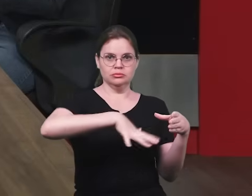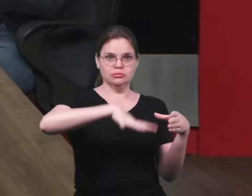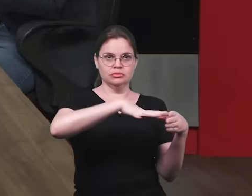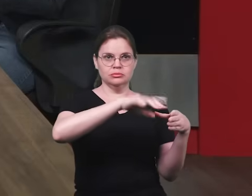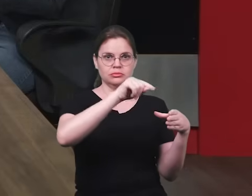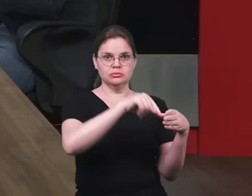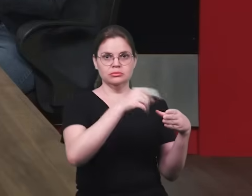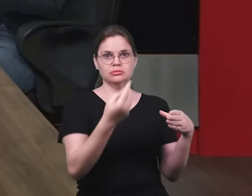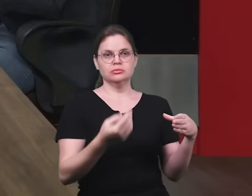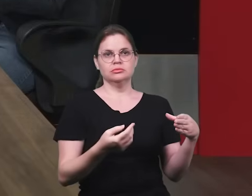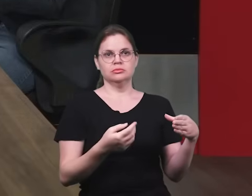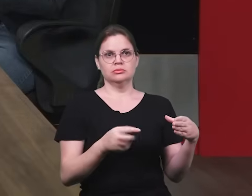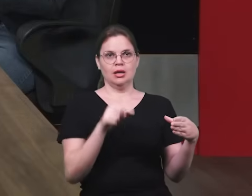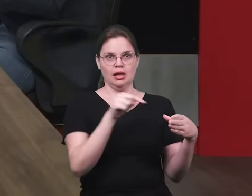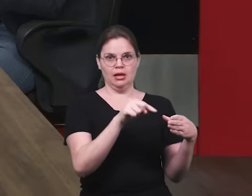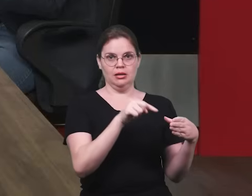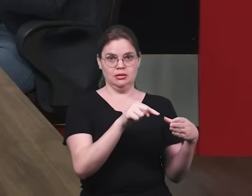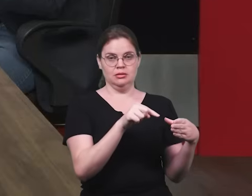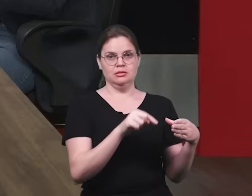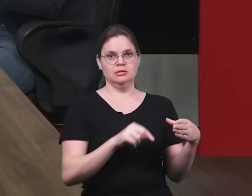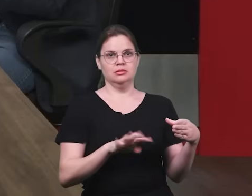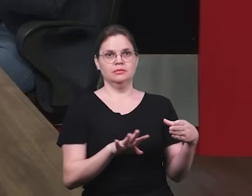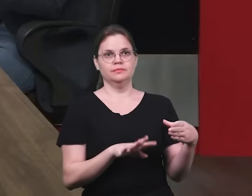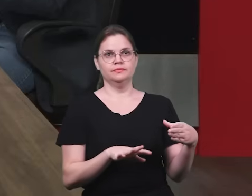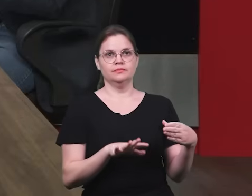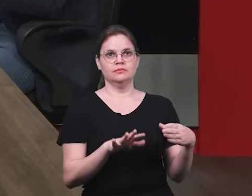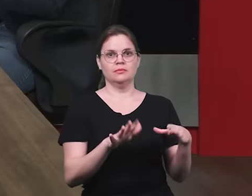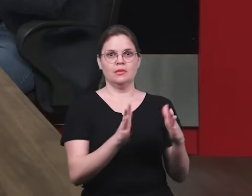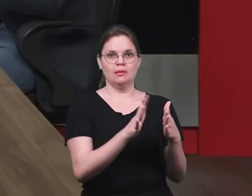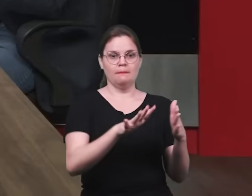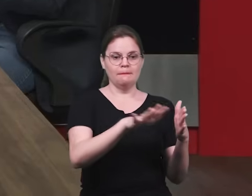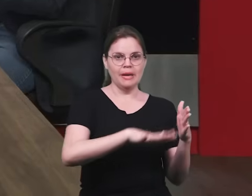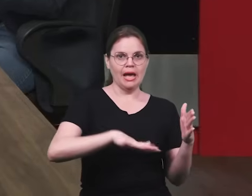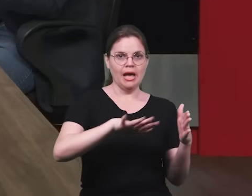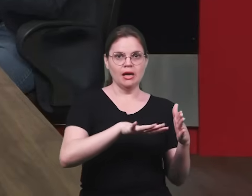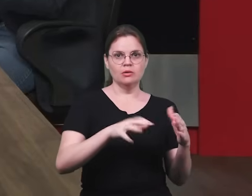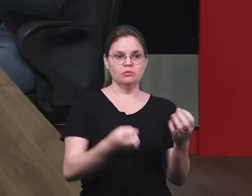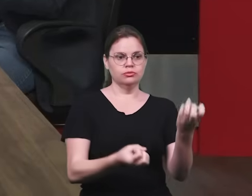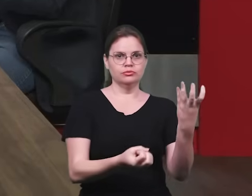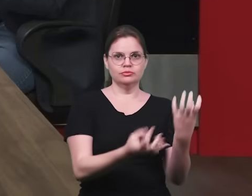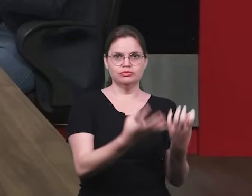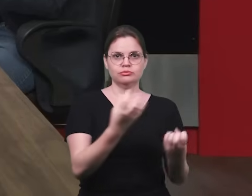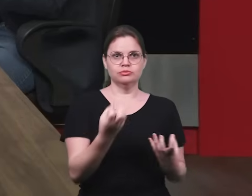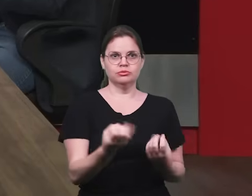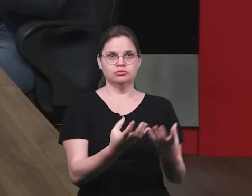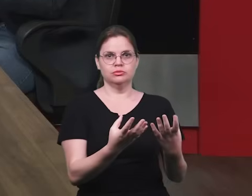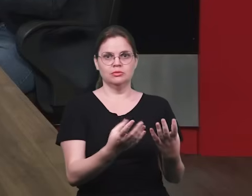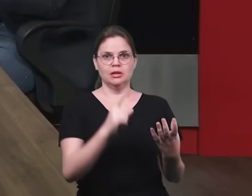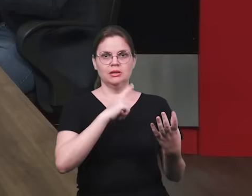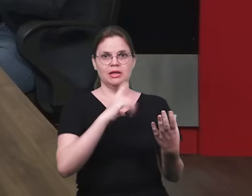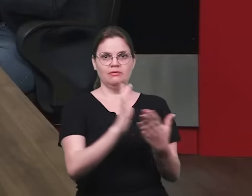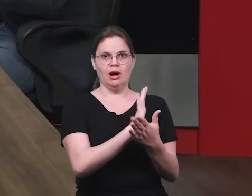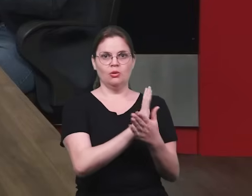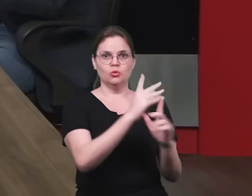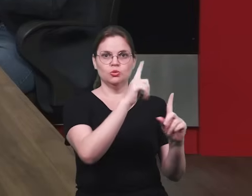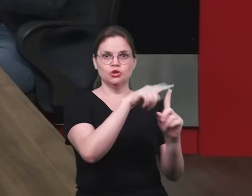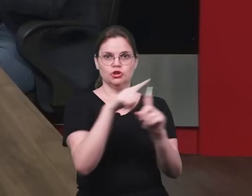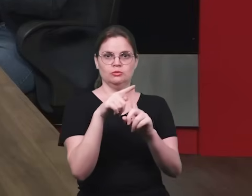a inserção desse felino em determinado meio, criou-se